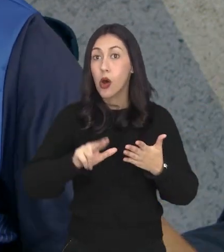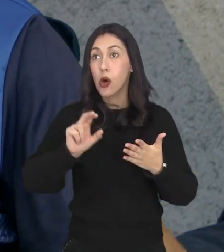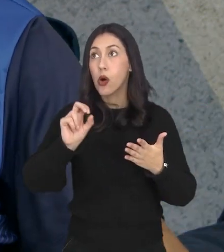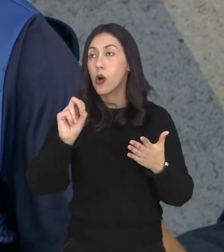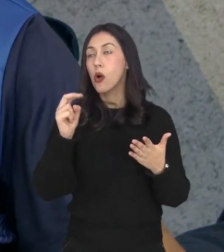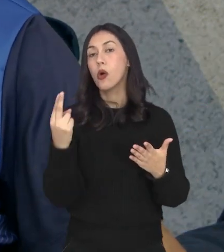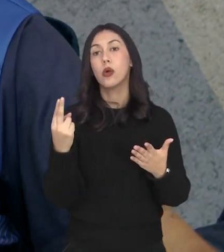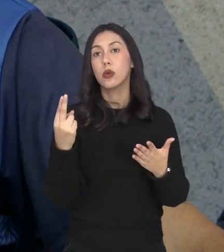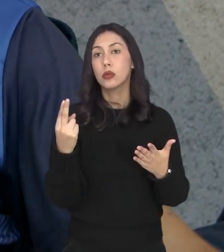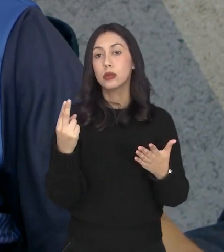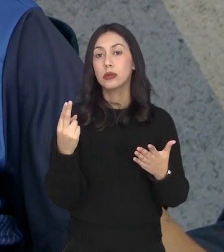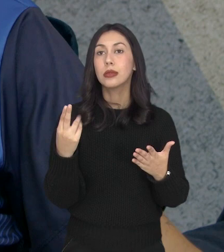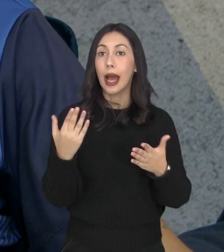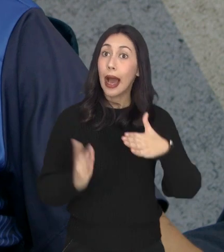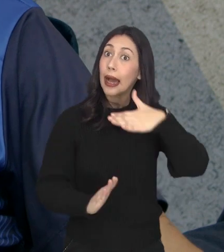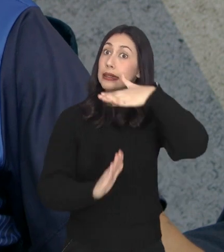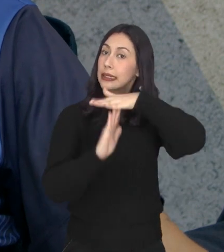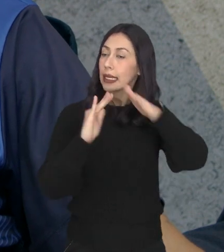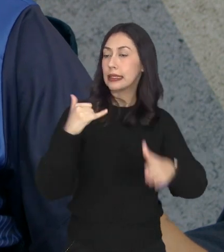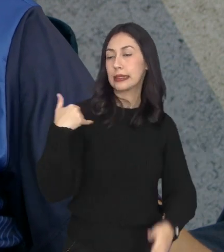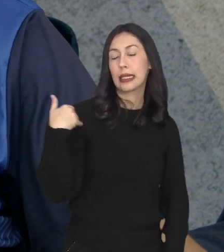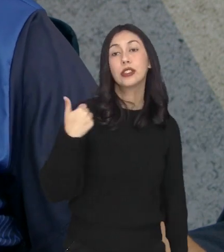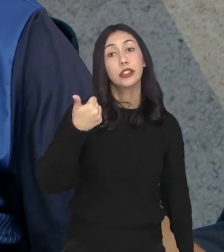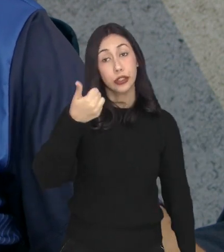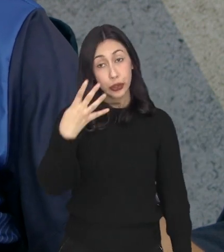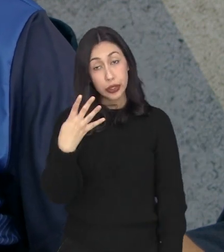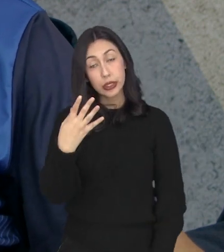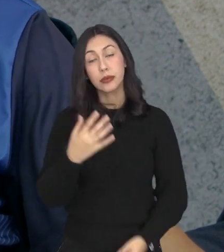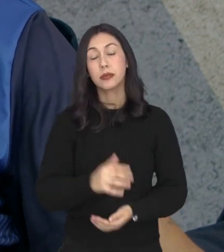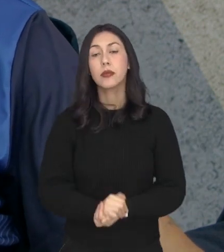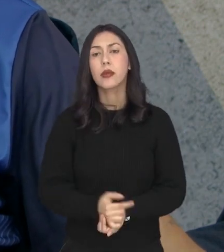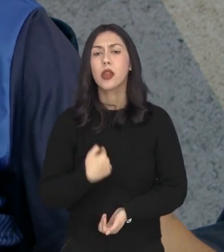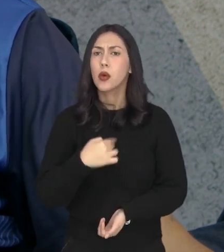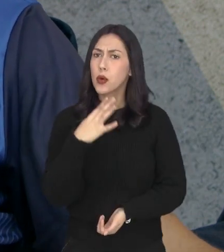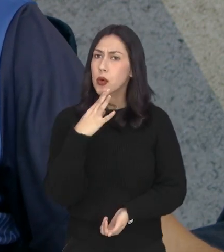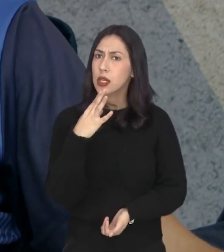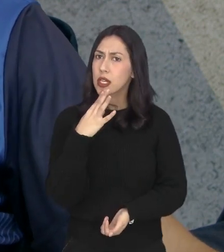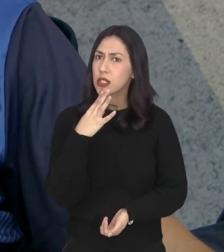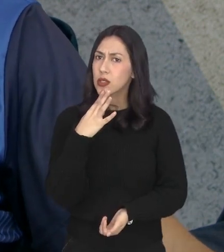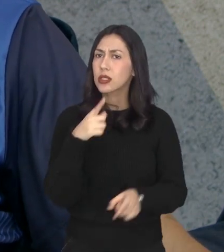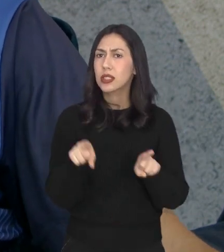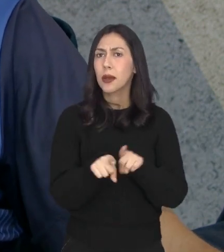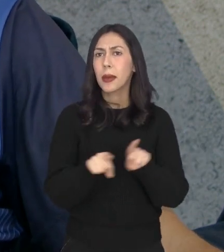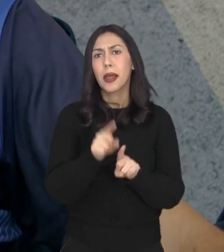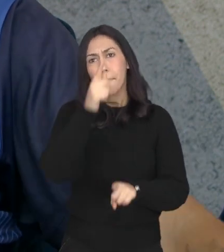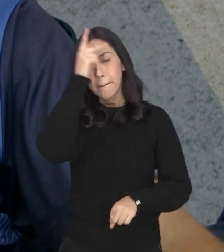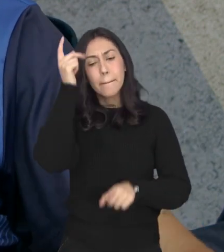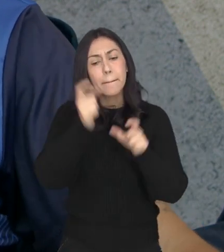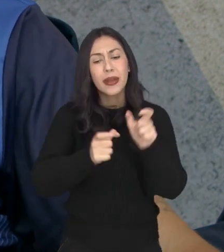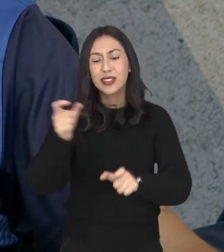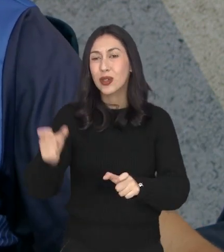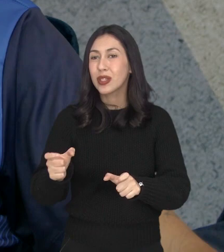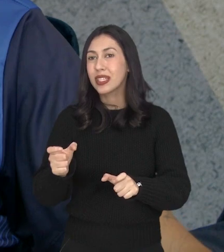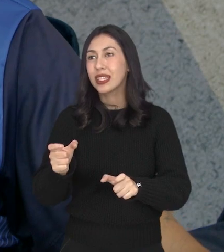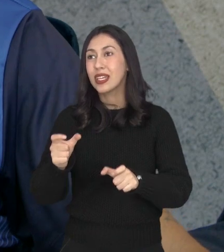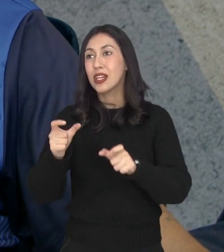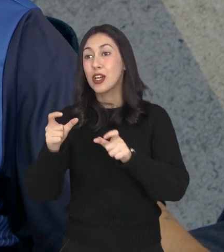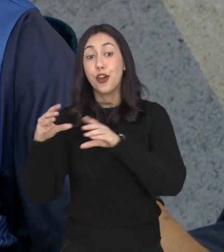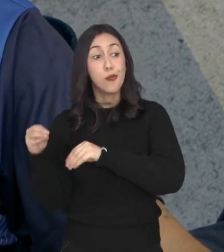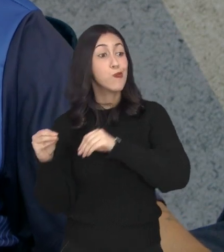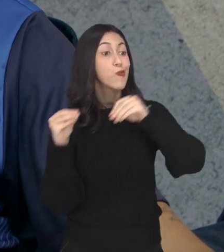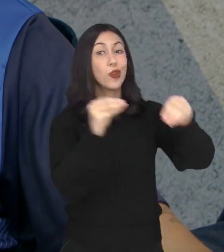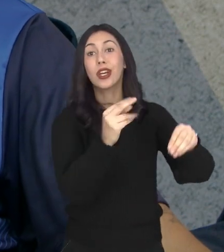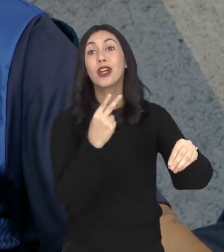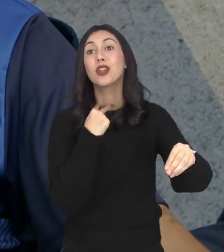hotel, eu já tive até atingir os 14 anos. Isso, eu conheço atleta da própria cidade aqui que